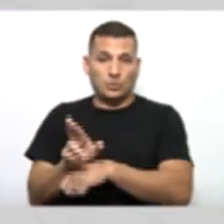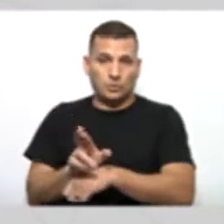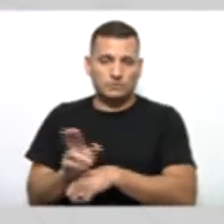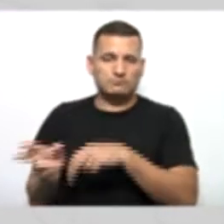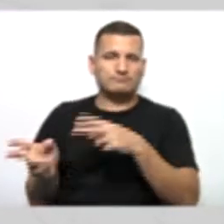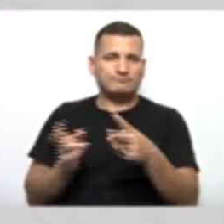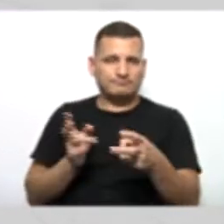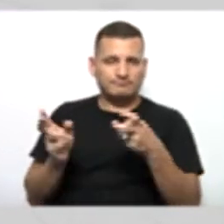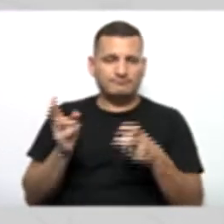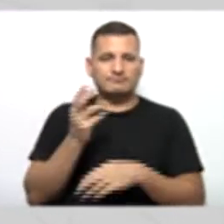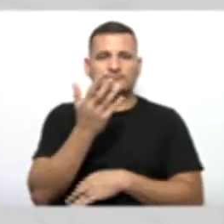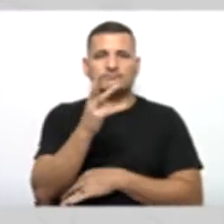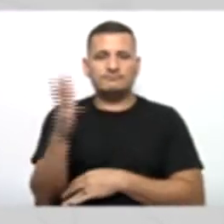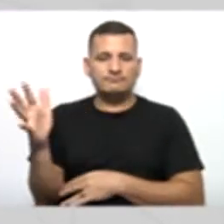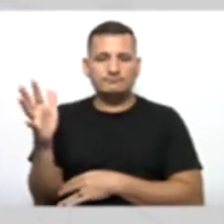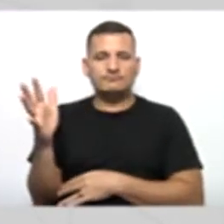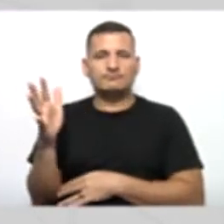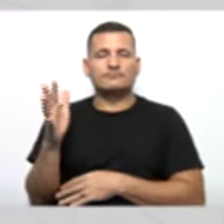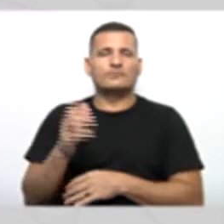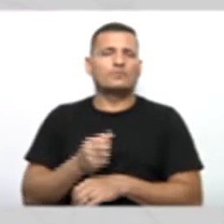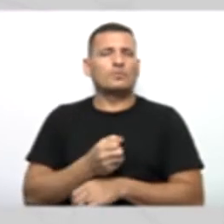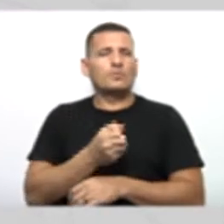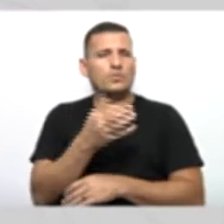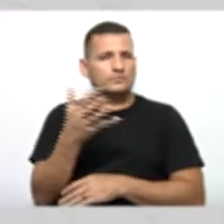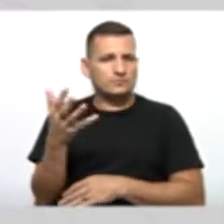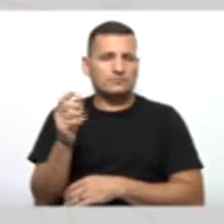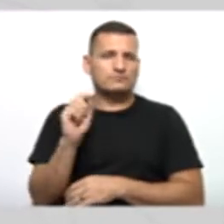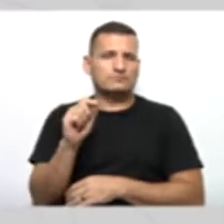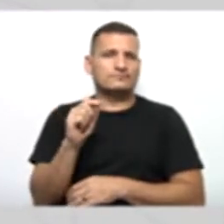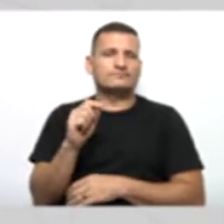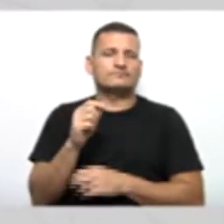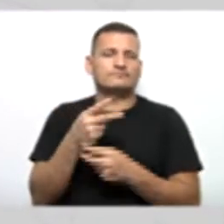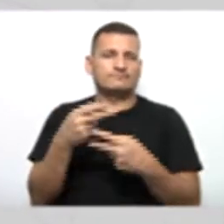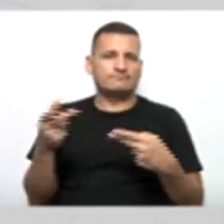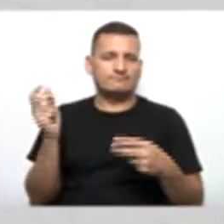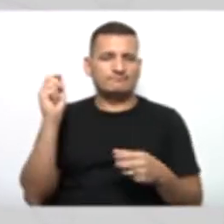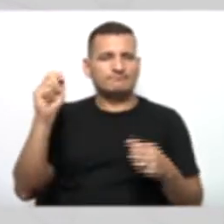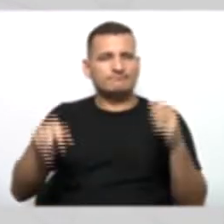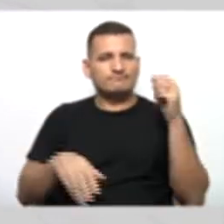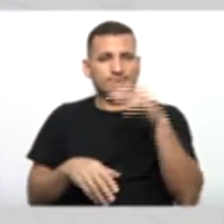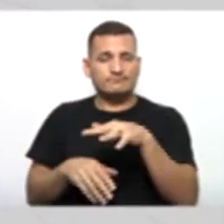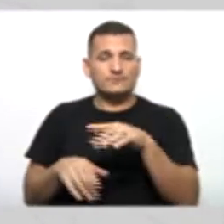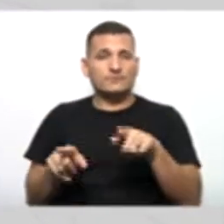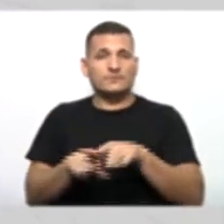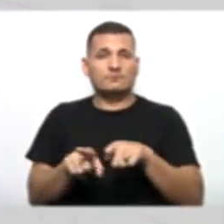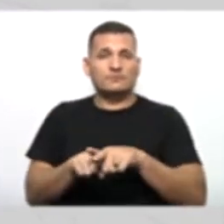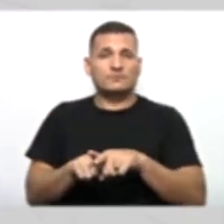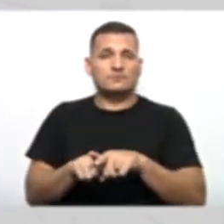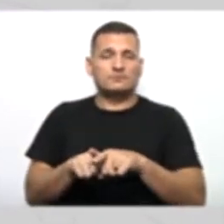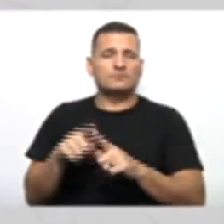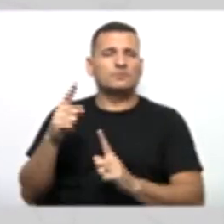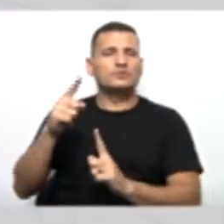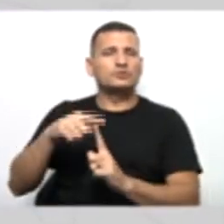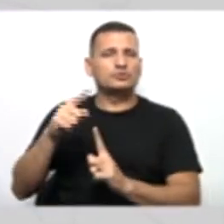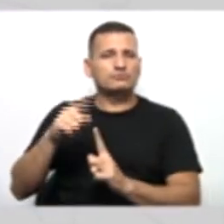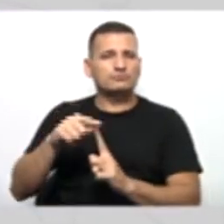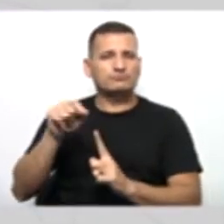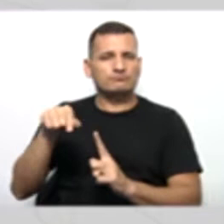na quantidade de dejetos que jogamos e no tipo desses dejetos que são retirados.